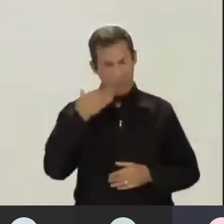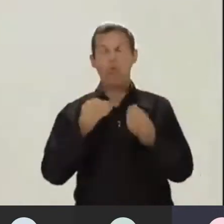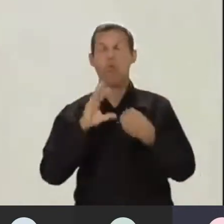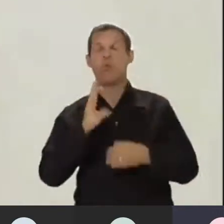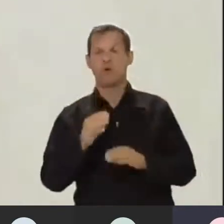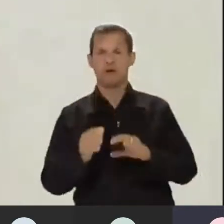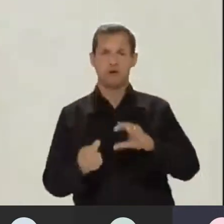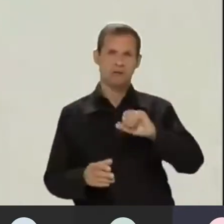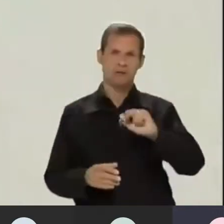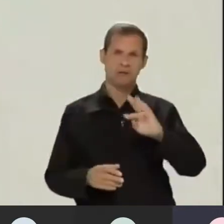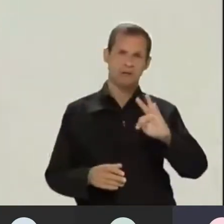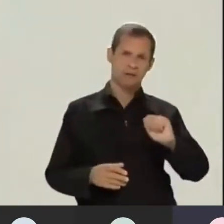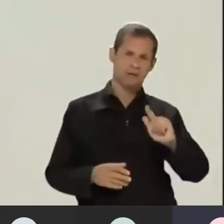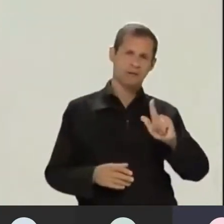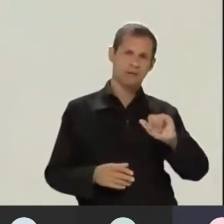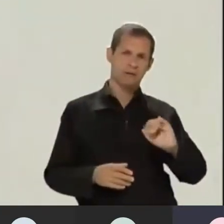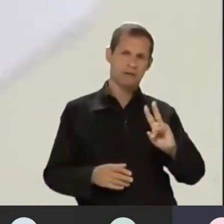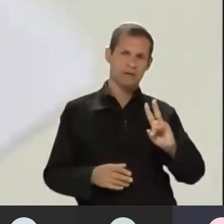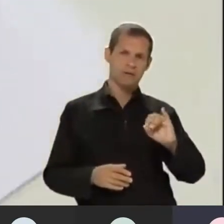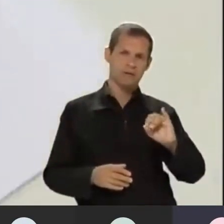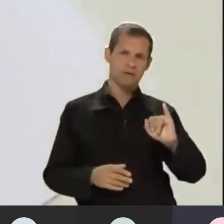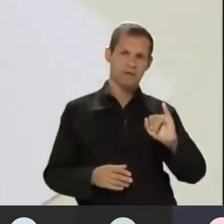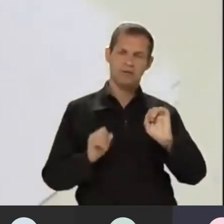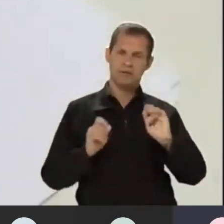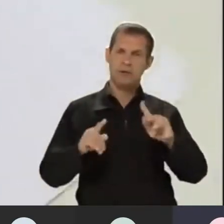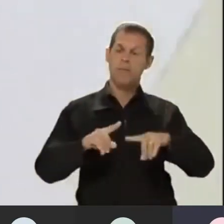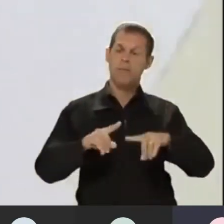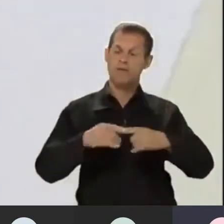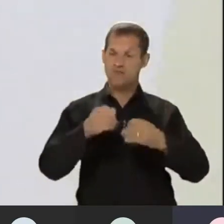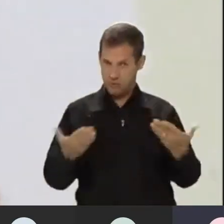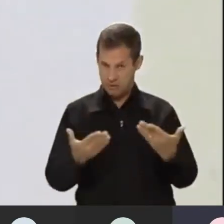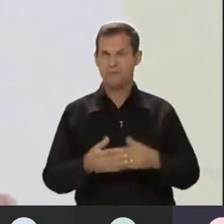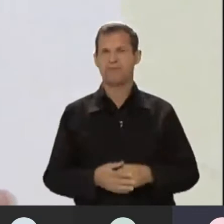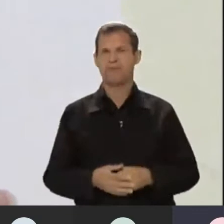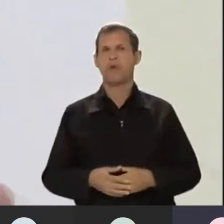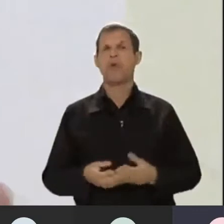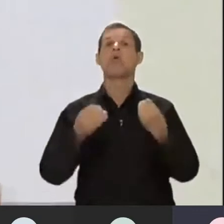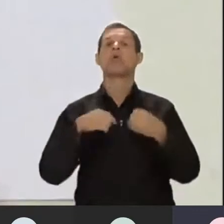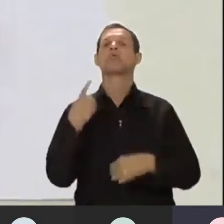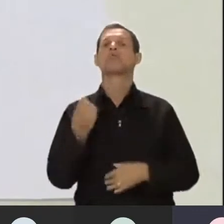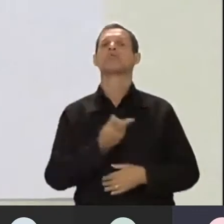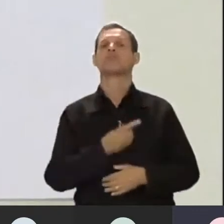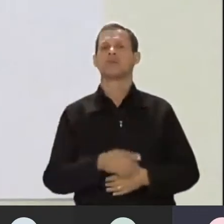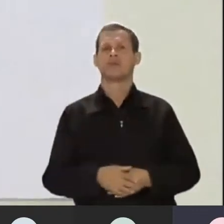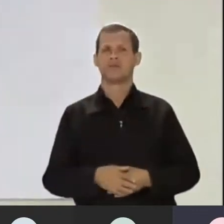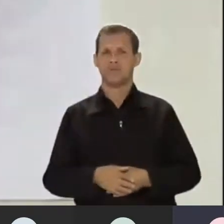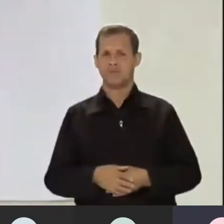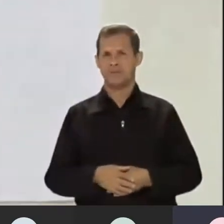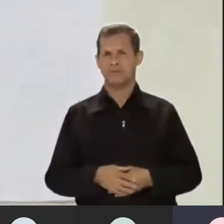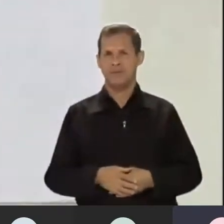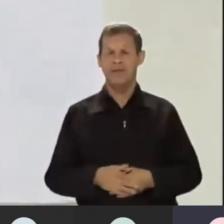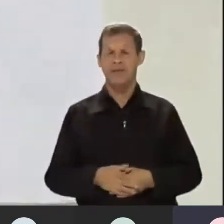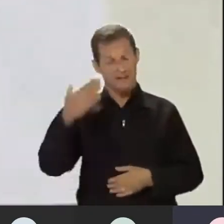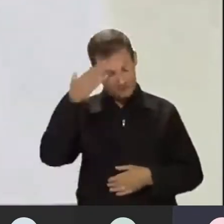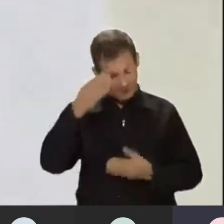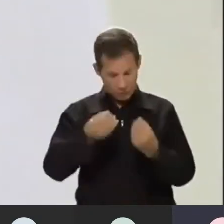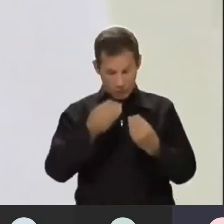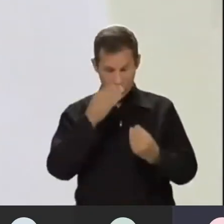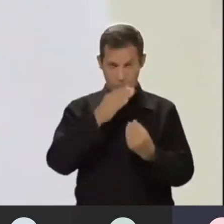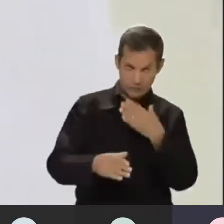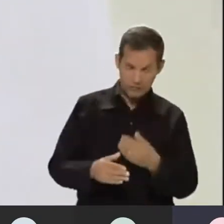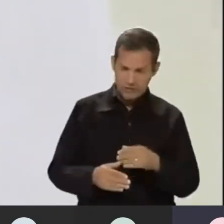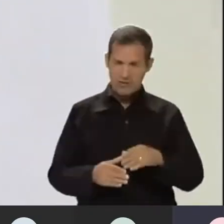entender como que funciona a carta de Givone, tá bom? Então, vou explicar aqui como que a gente entende